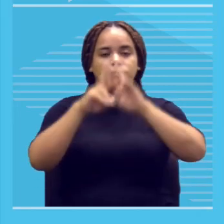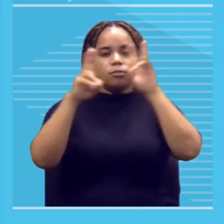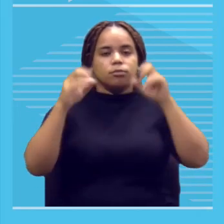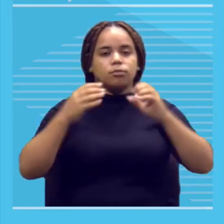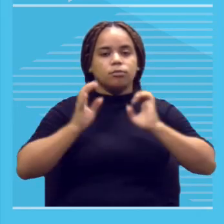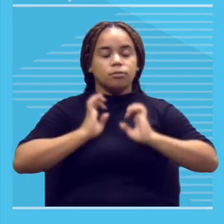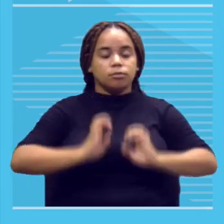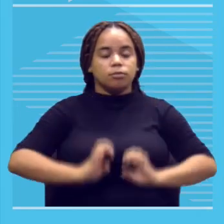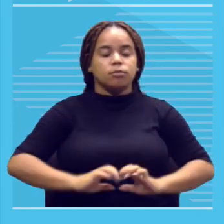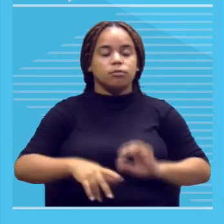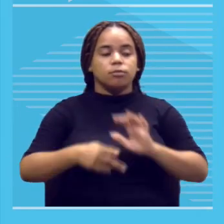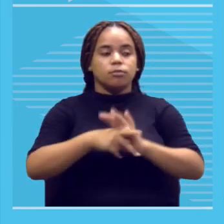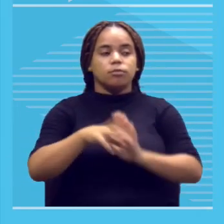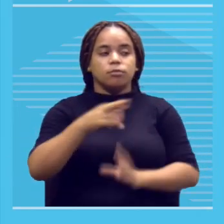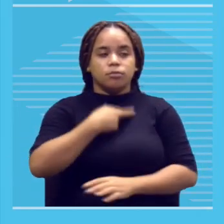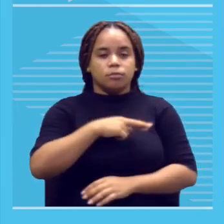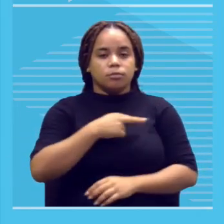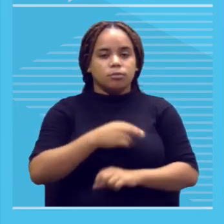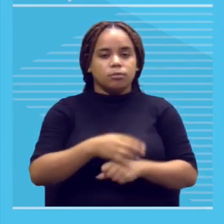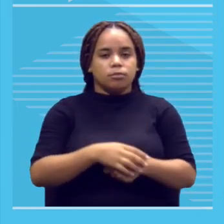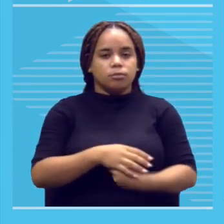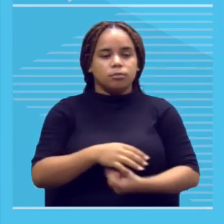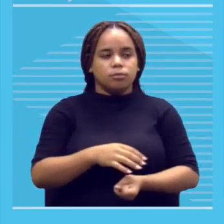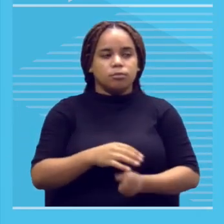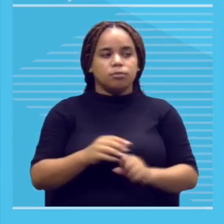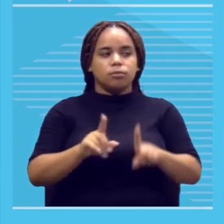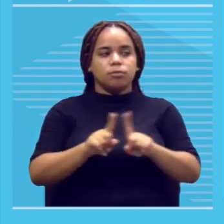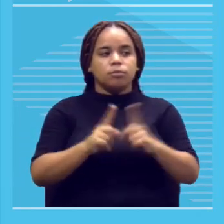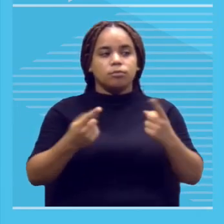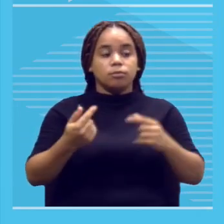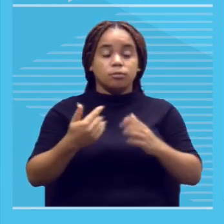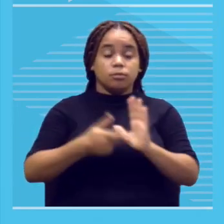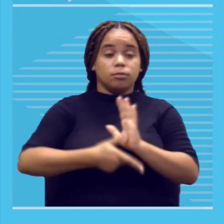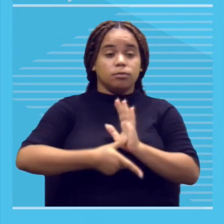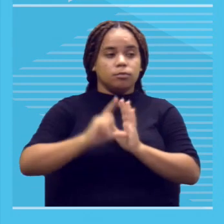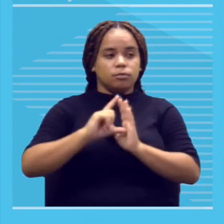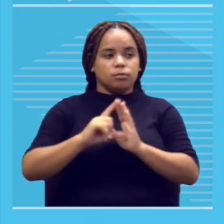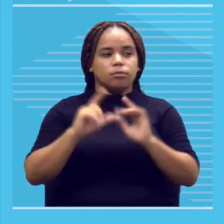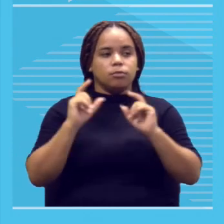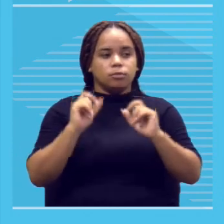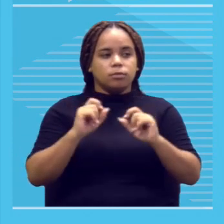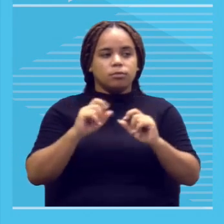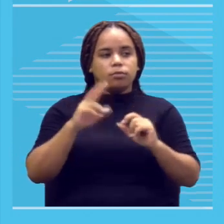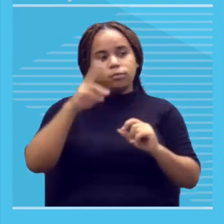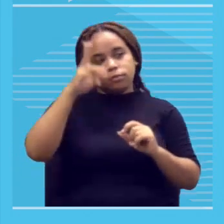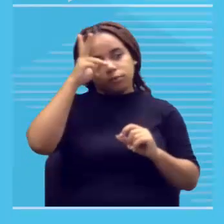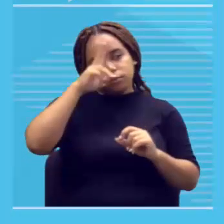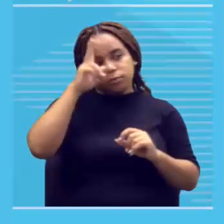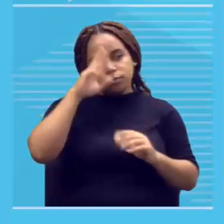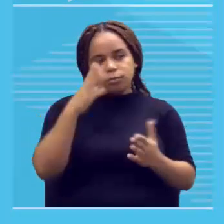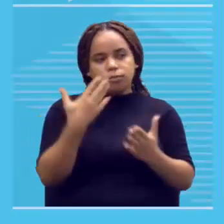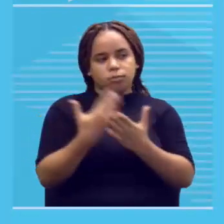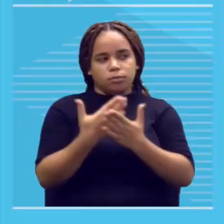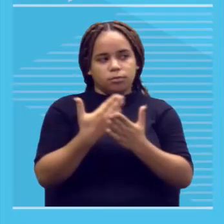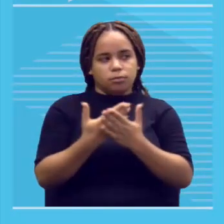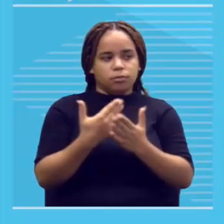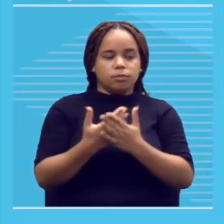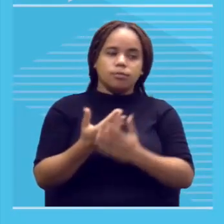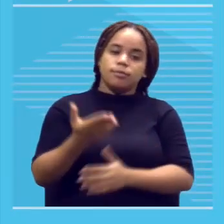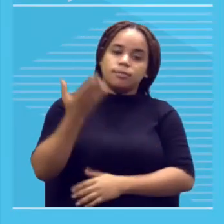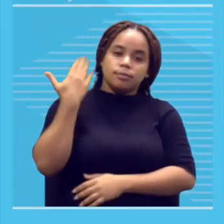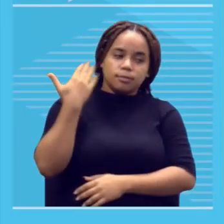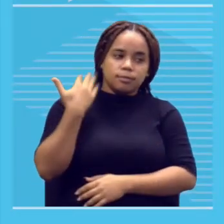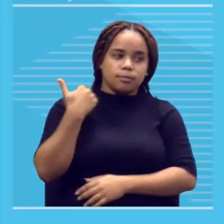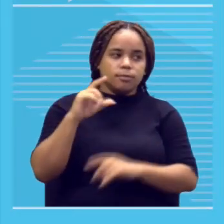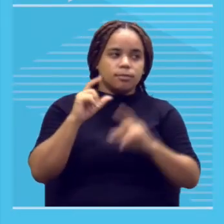no espiritismo mas antes vem comigo recordando A aula anterior